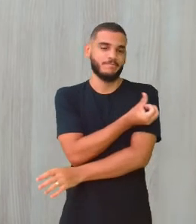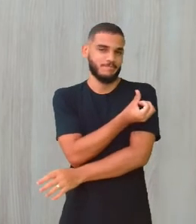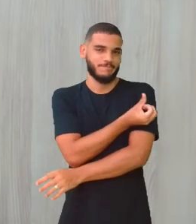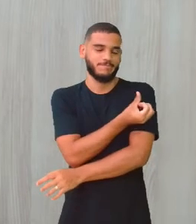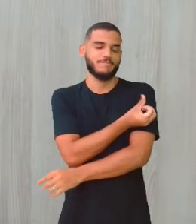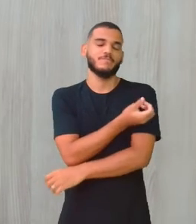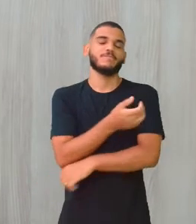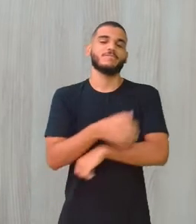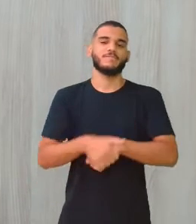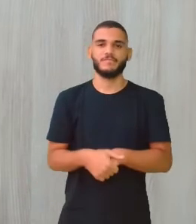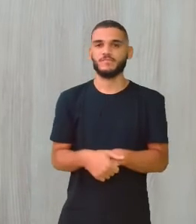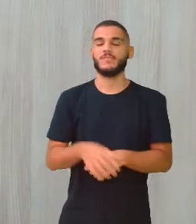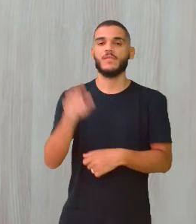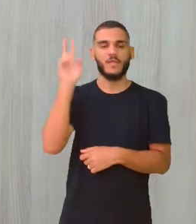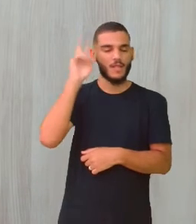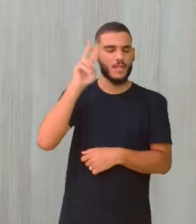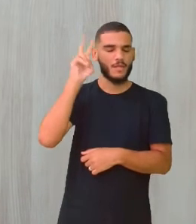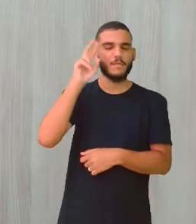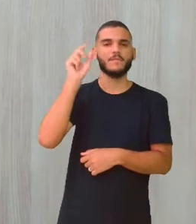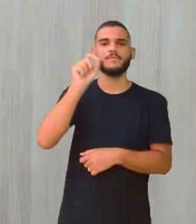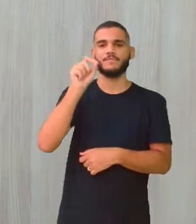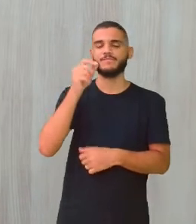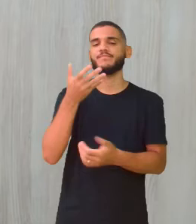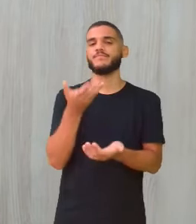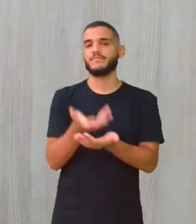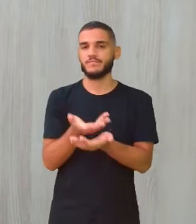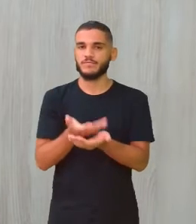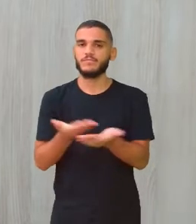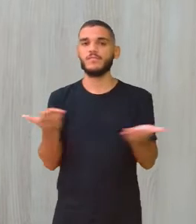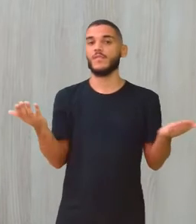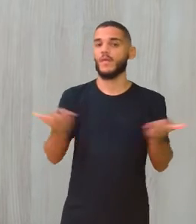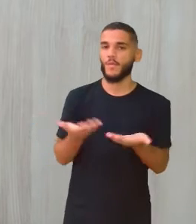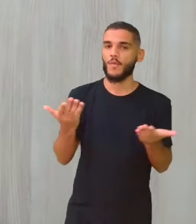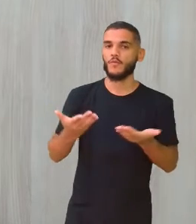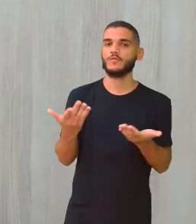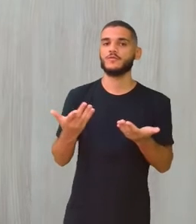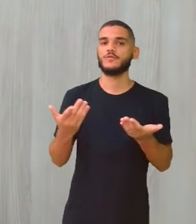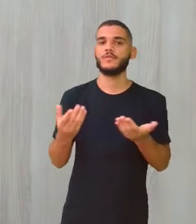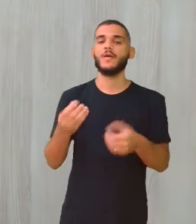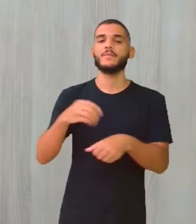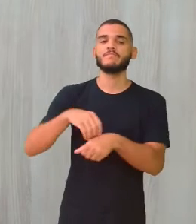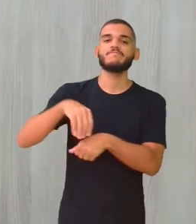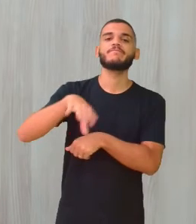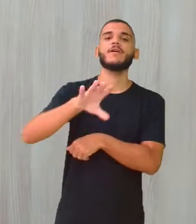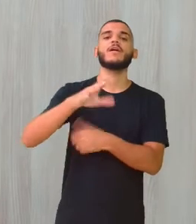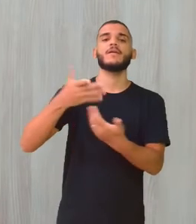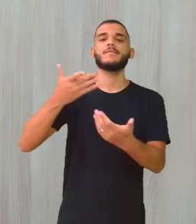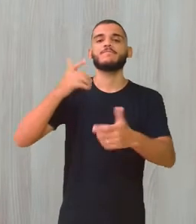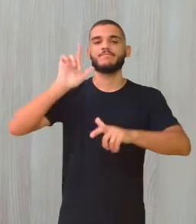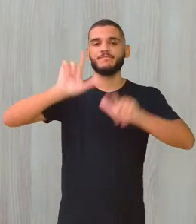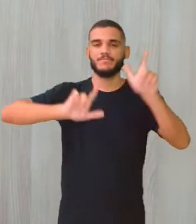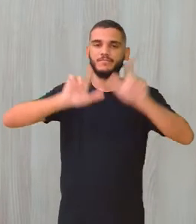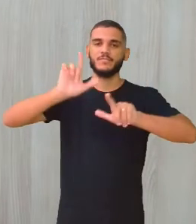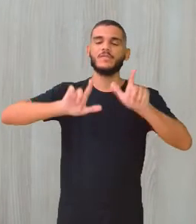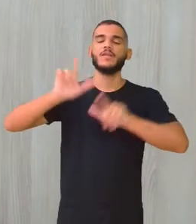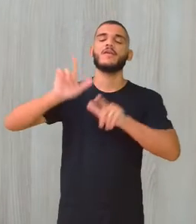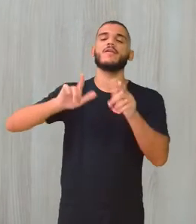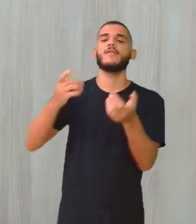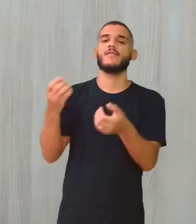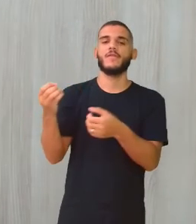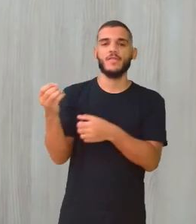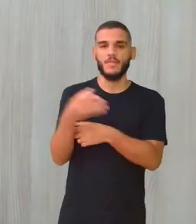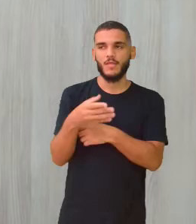ano. Lembrando, essa aula hoje é transmitida pela TV Nova agora no turno da